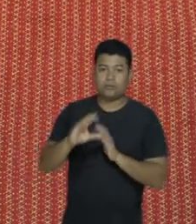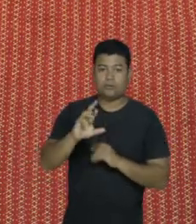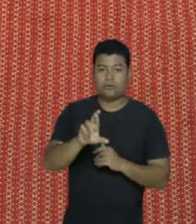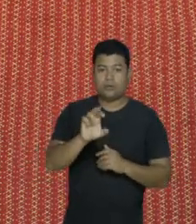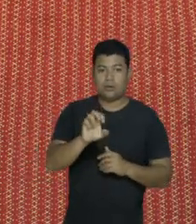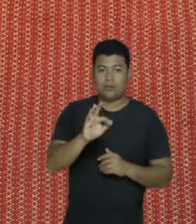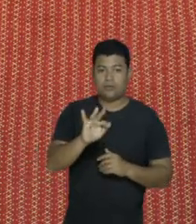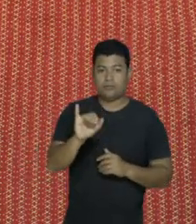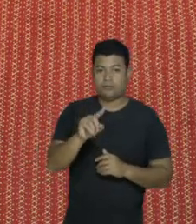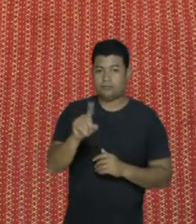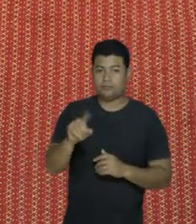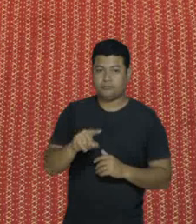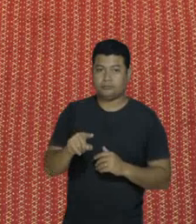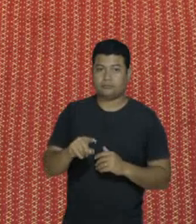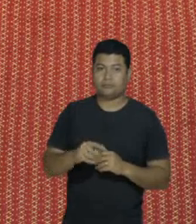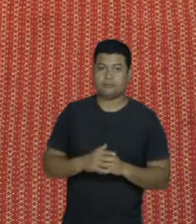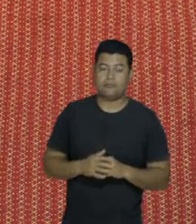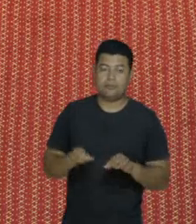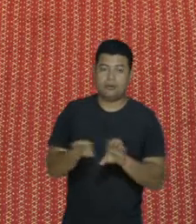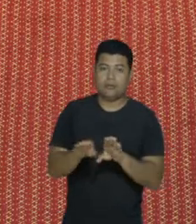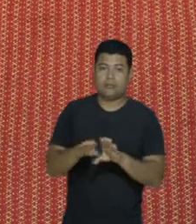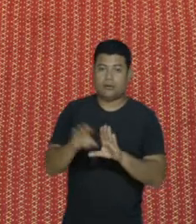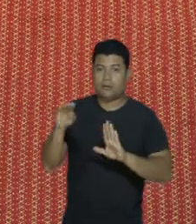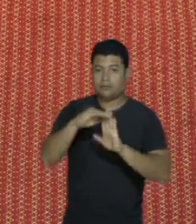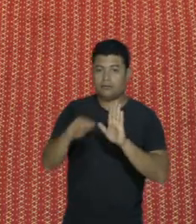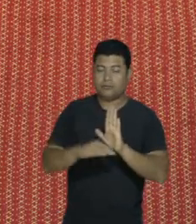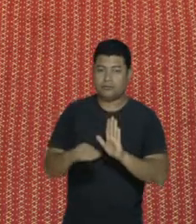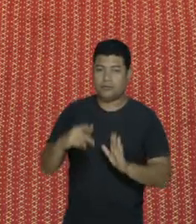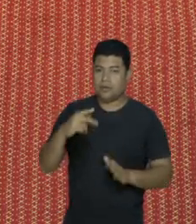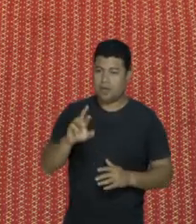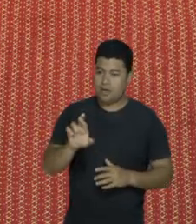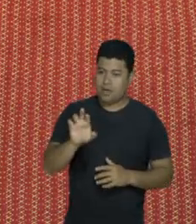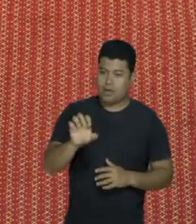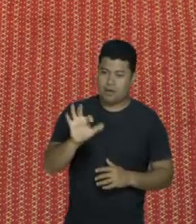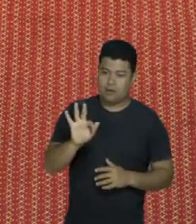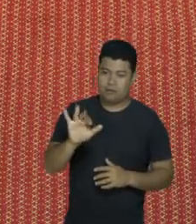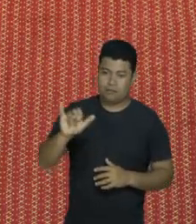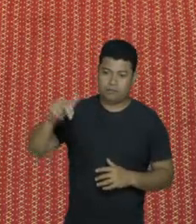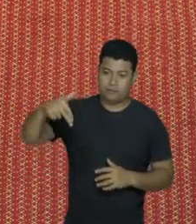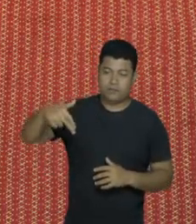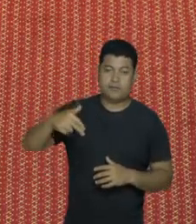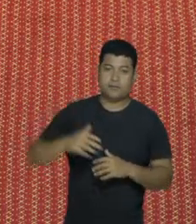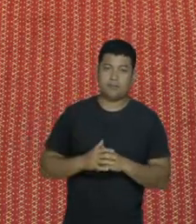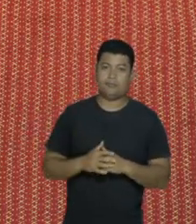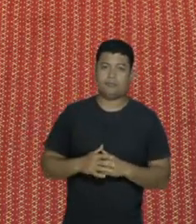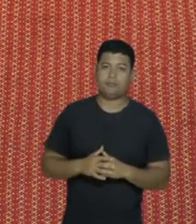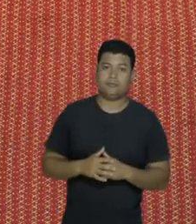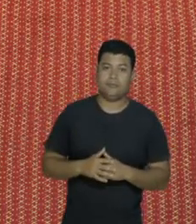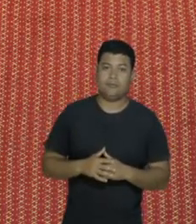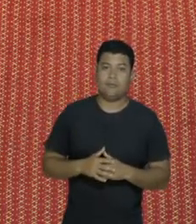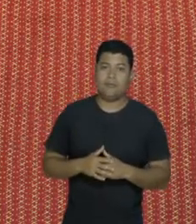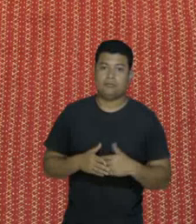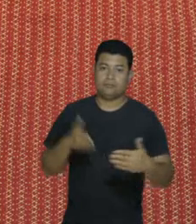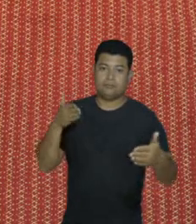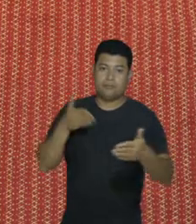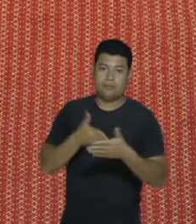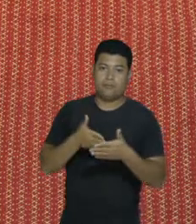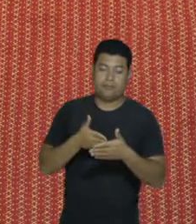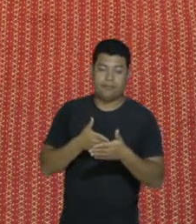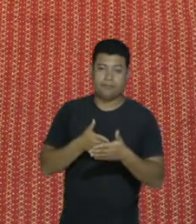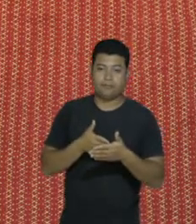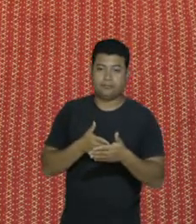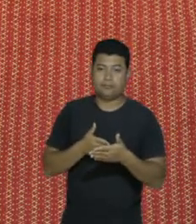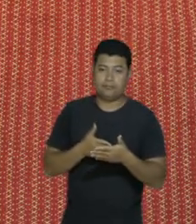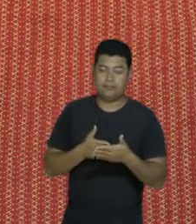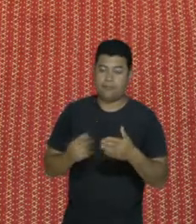e no programa Refim, a contemplação do que o veto está aqui estabelecendo. Temos uma